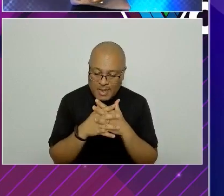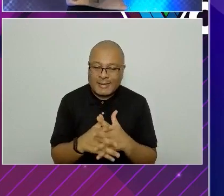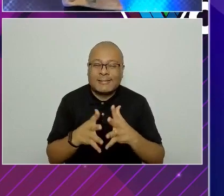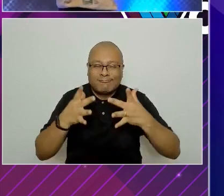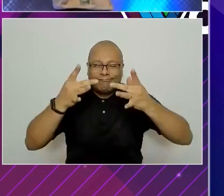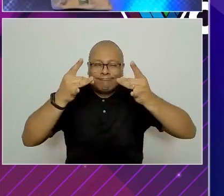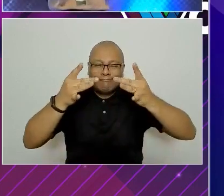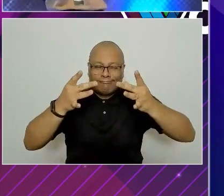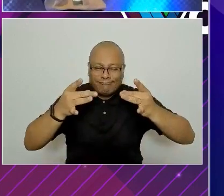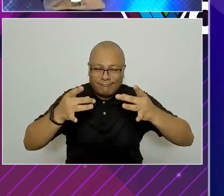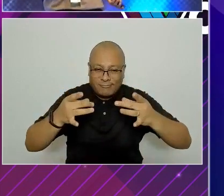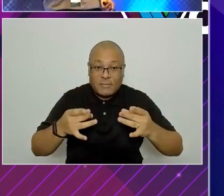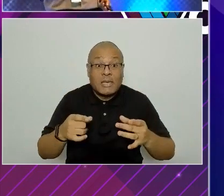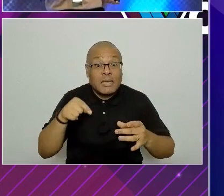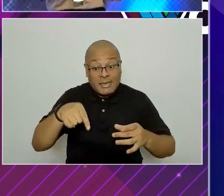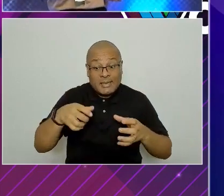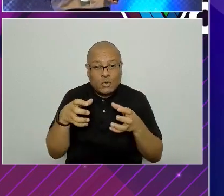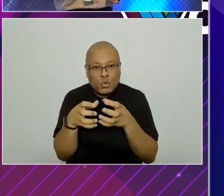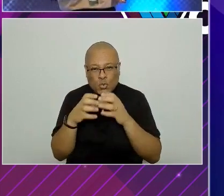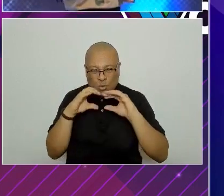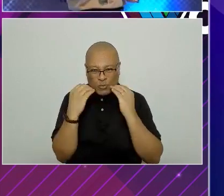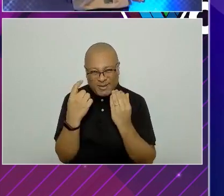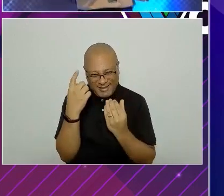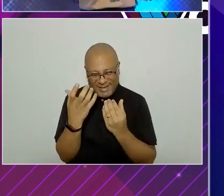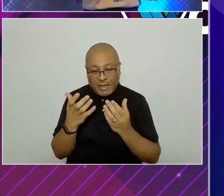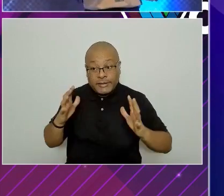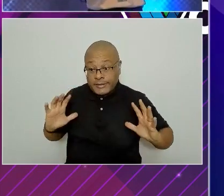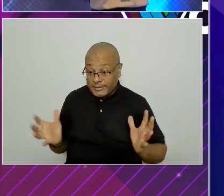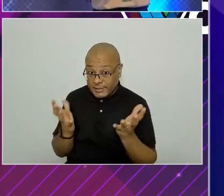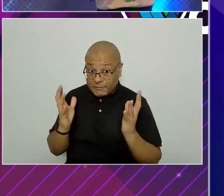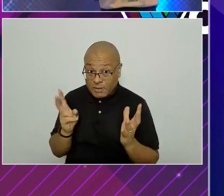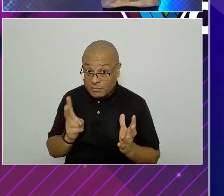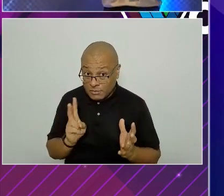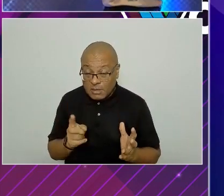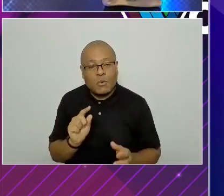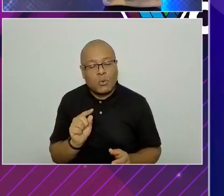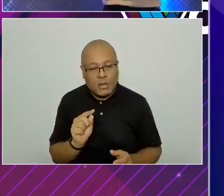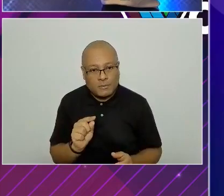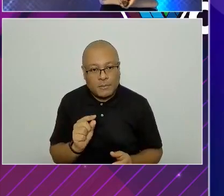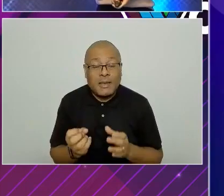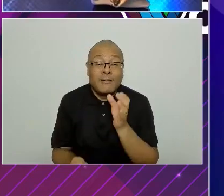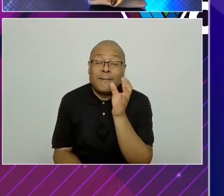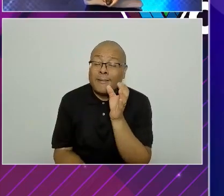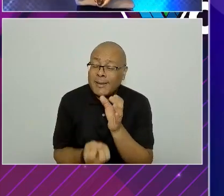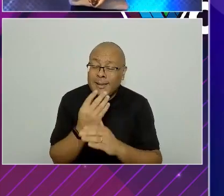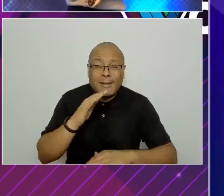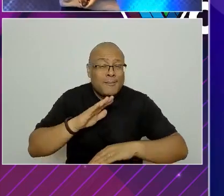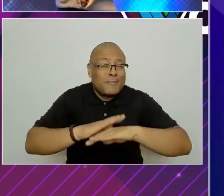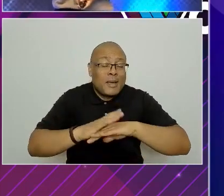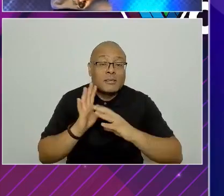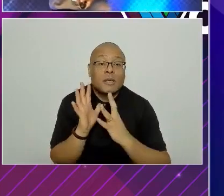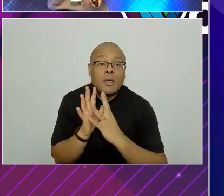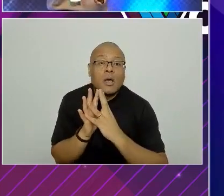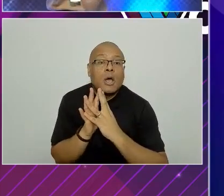incentivado dentro da comunidade, para quem atua com essa área, né, de criar cada vez mais